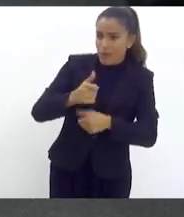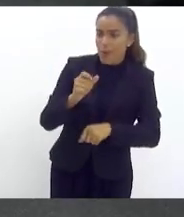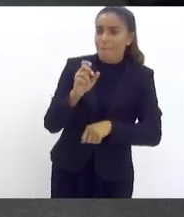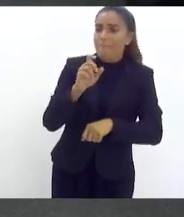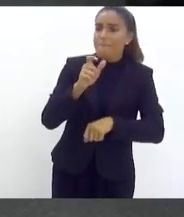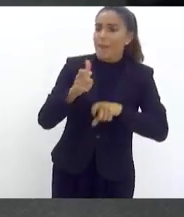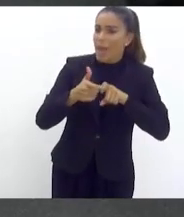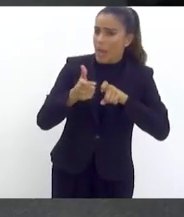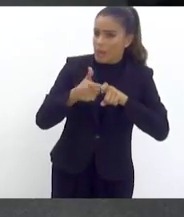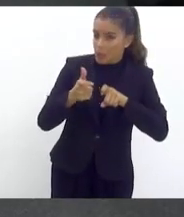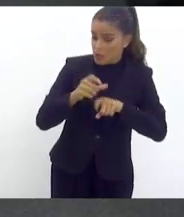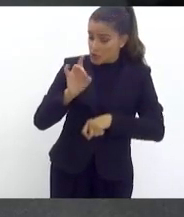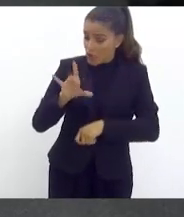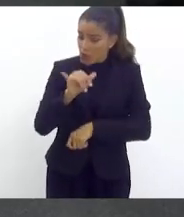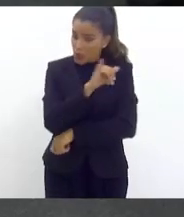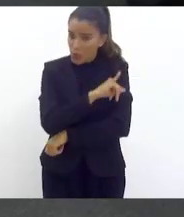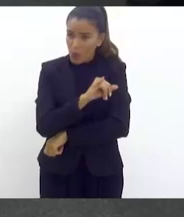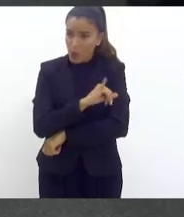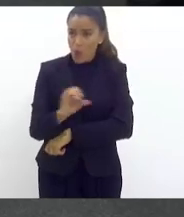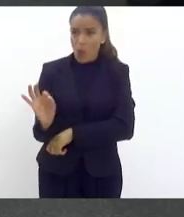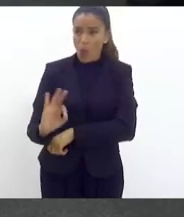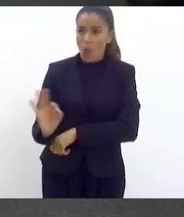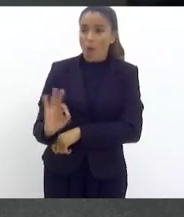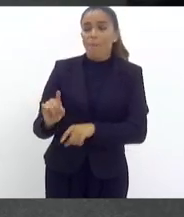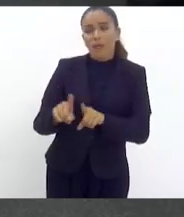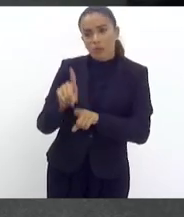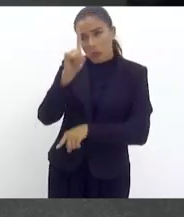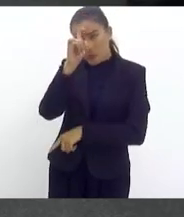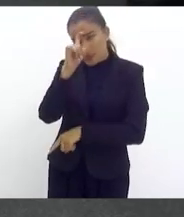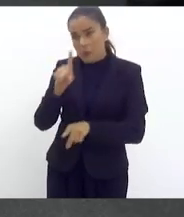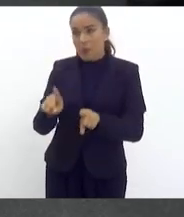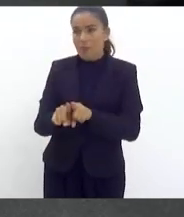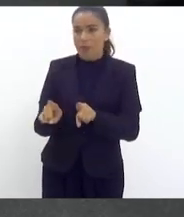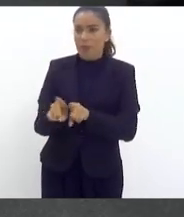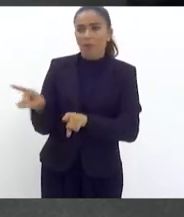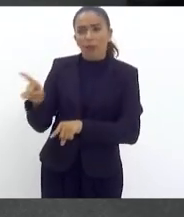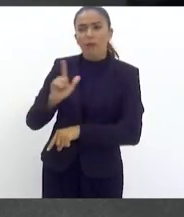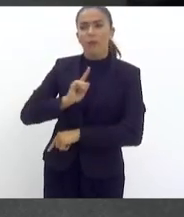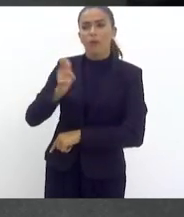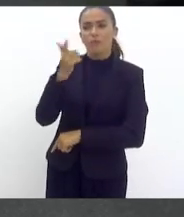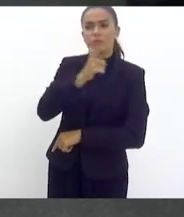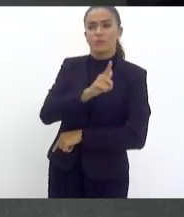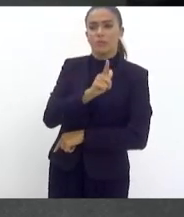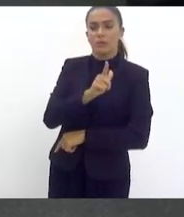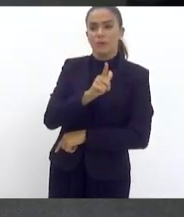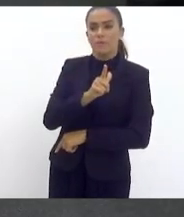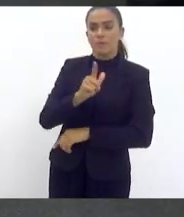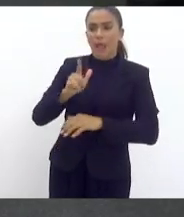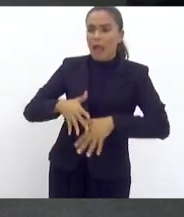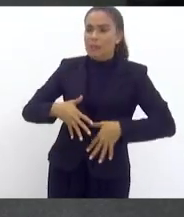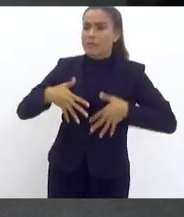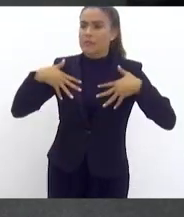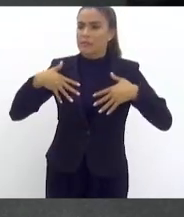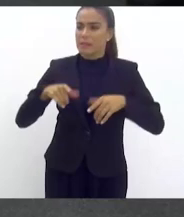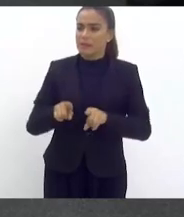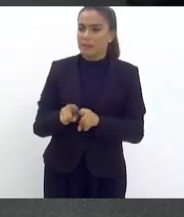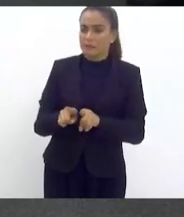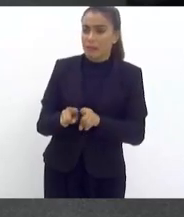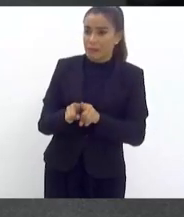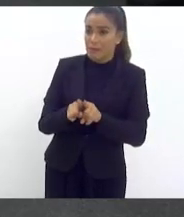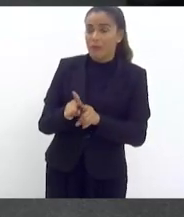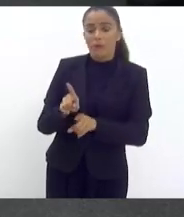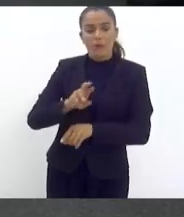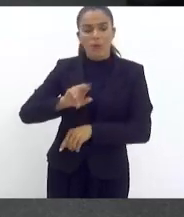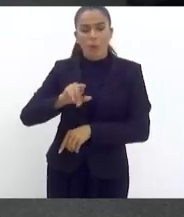clínicas da família, não só no Rio de Janeiro, mas também em hospitais, senhora presidenta, que eles tenham encarado a sua dignidade também quando não